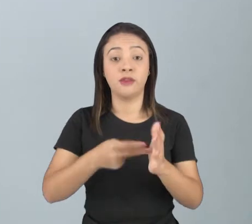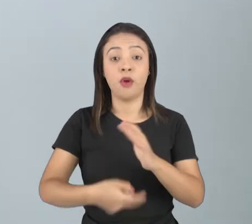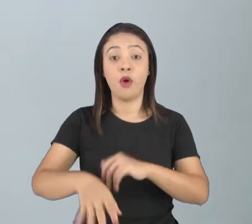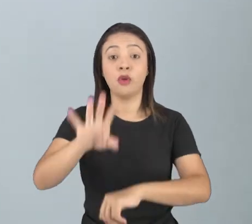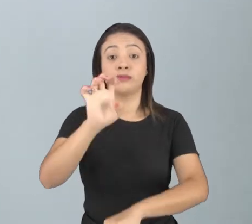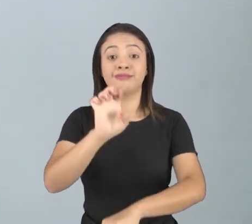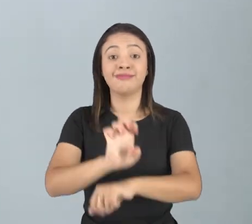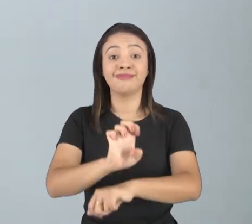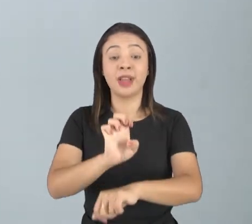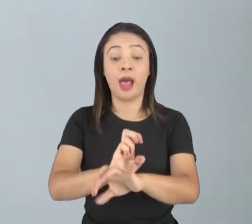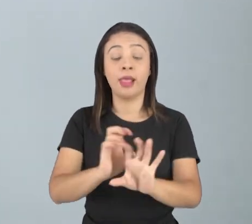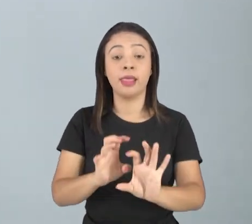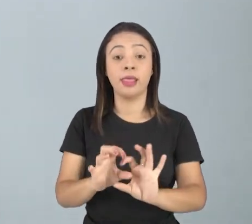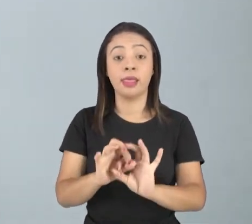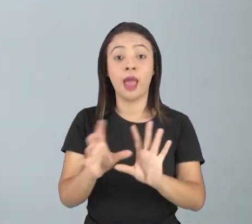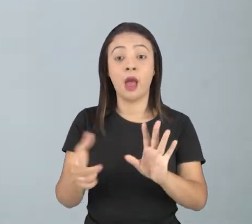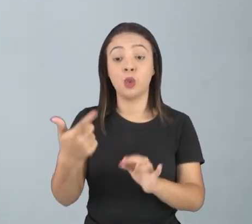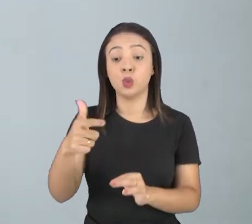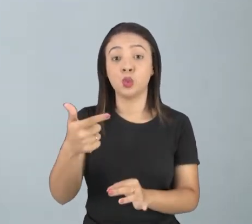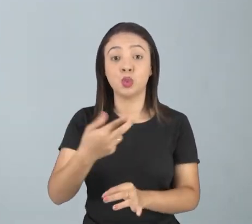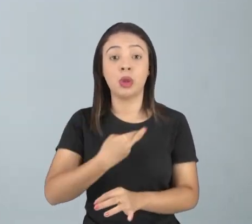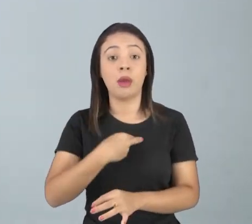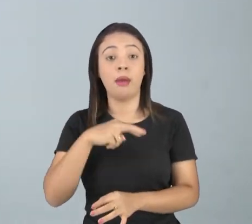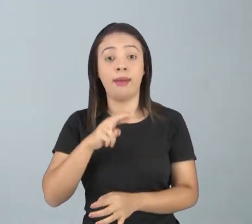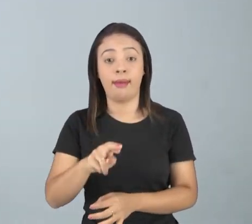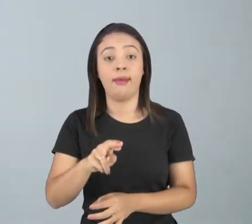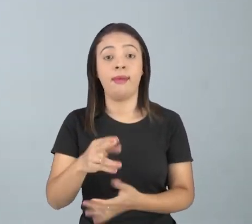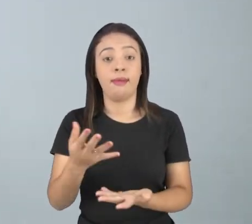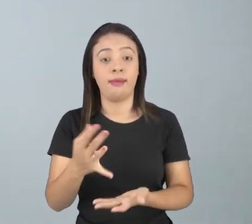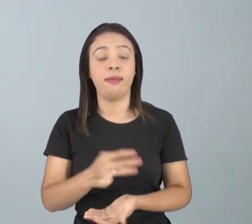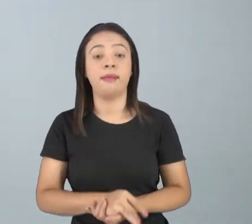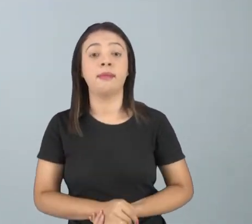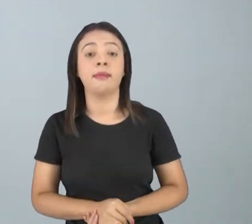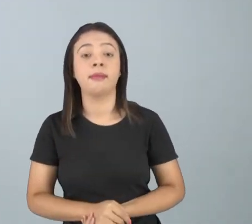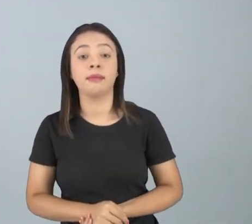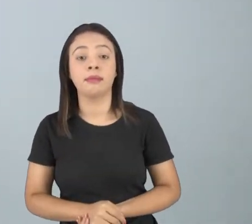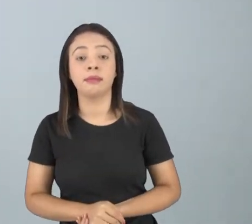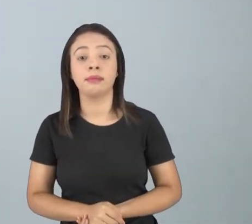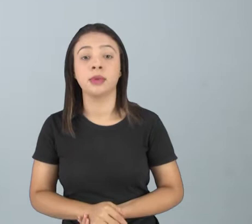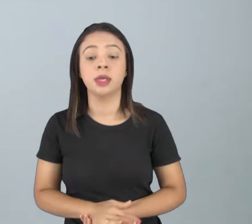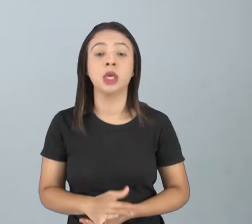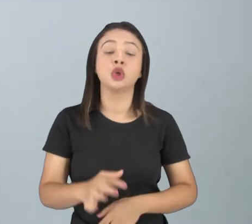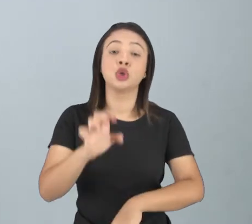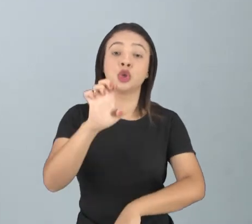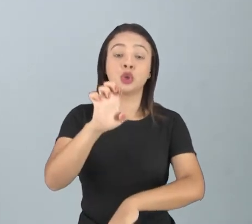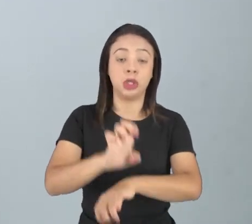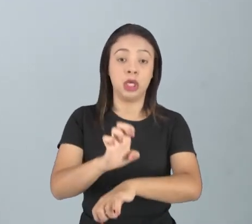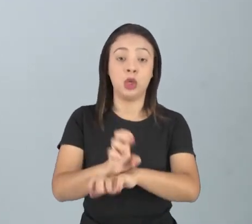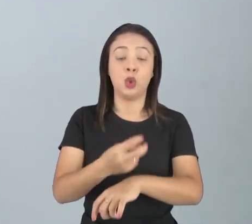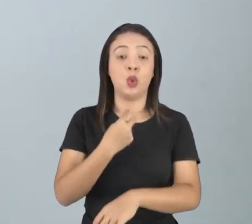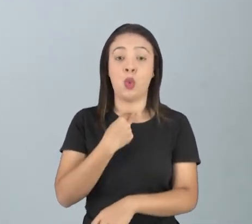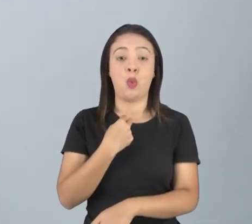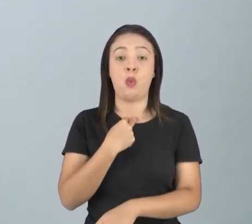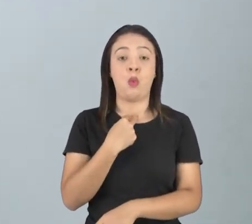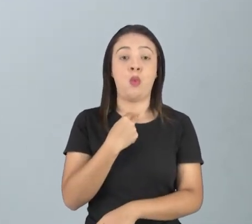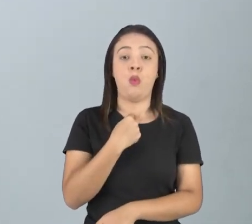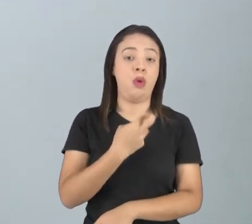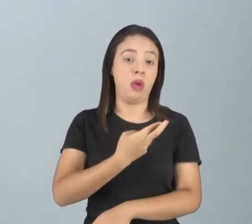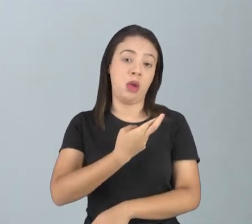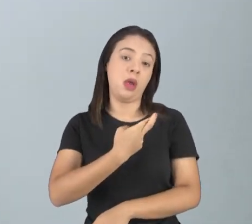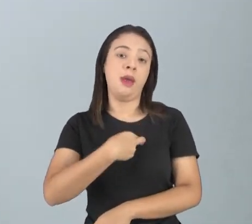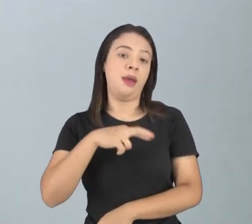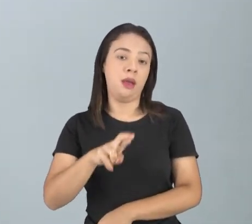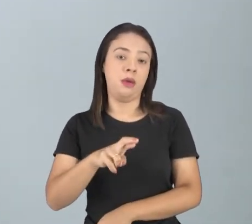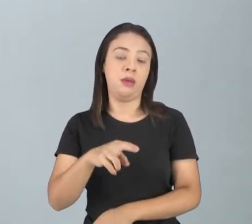é um Estado laico, é ético. O Estado ele não pode ser religioso, ele tem que se comportar com uma